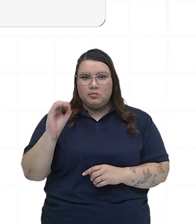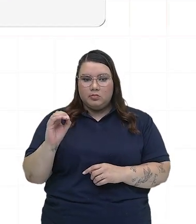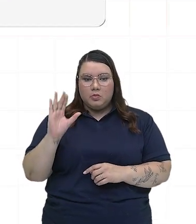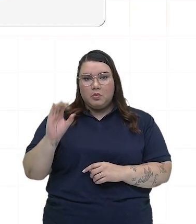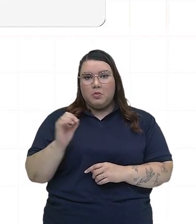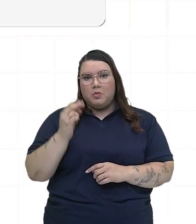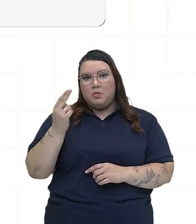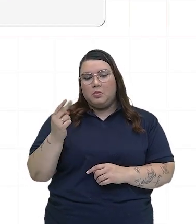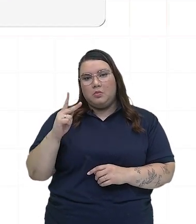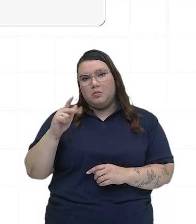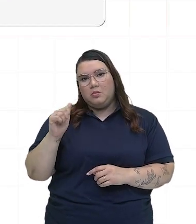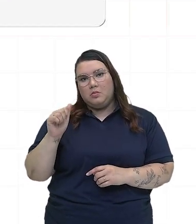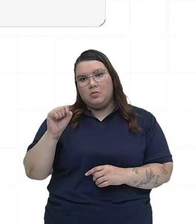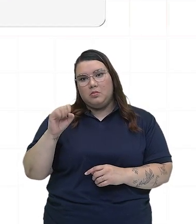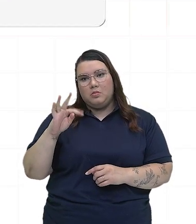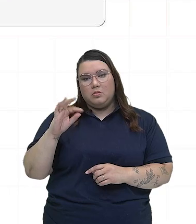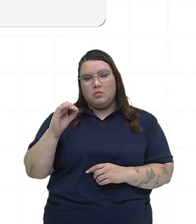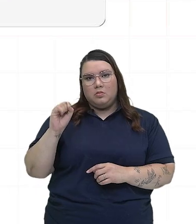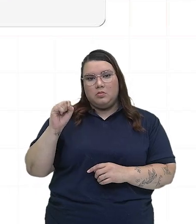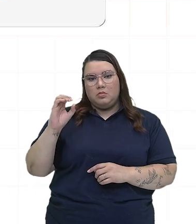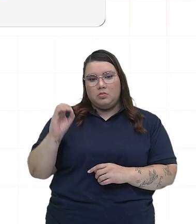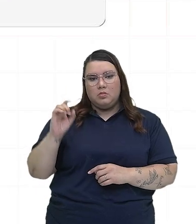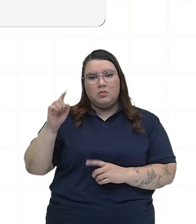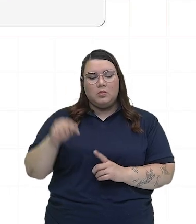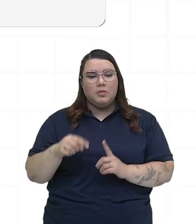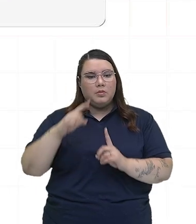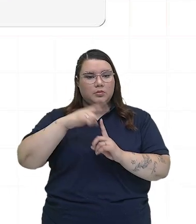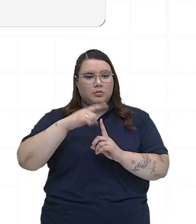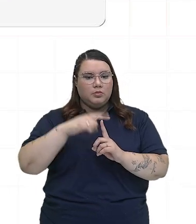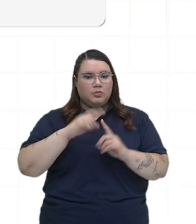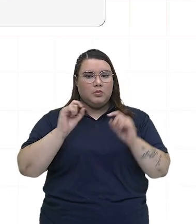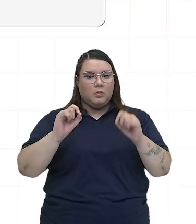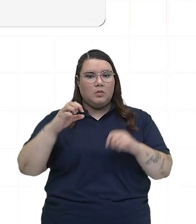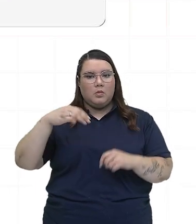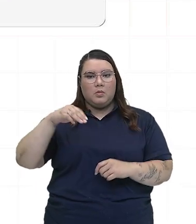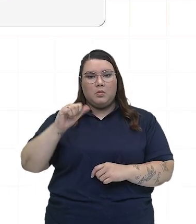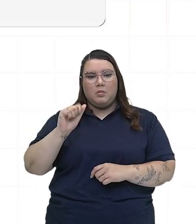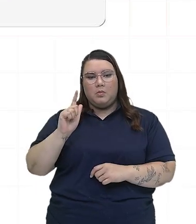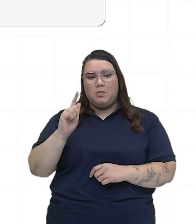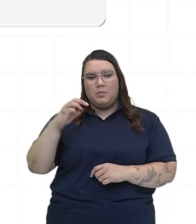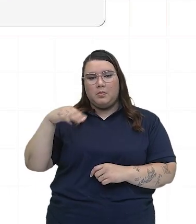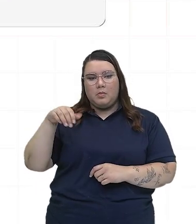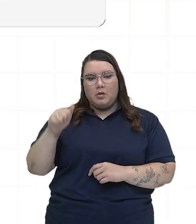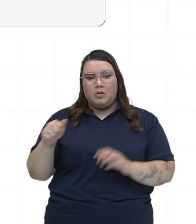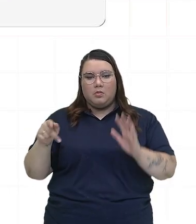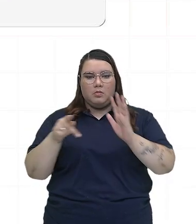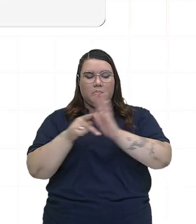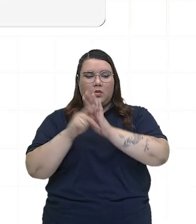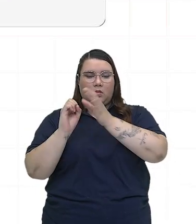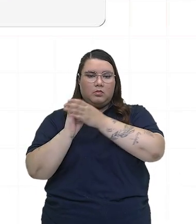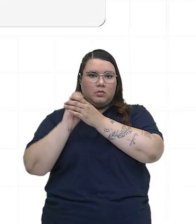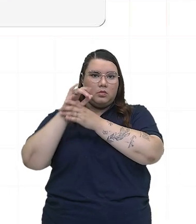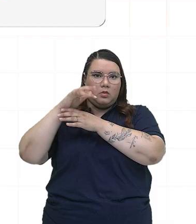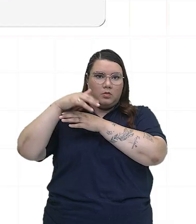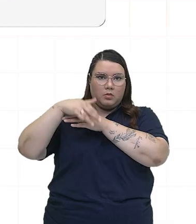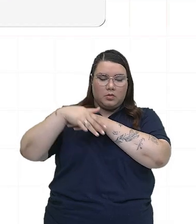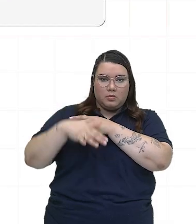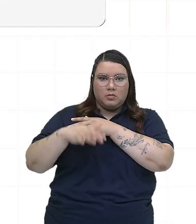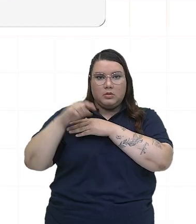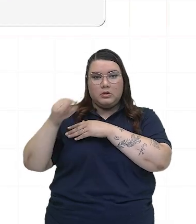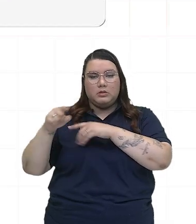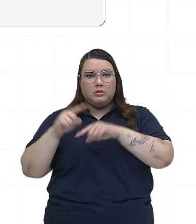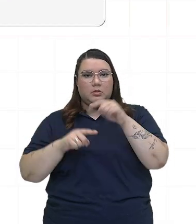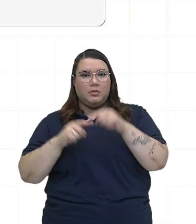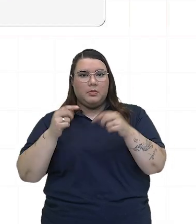né, que é a forma do magma dos vulcões. Então, esse material, quando ele está ali